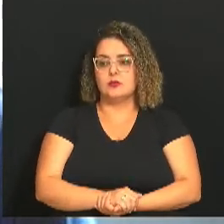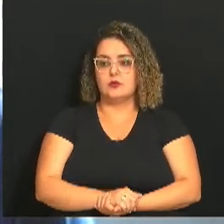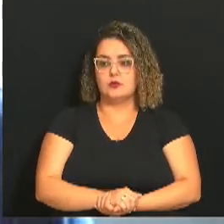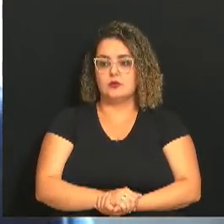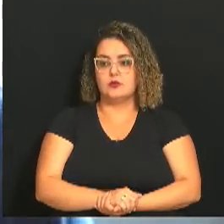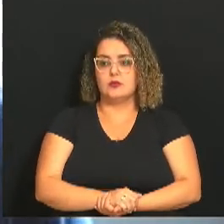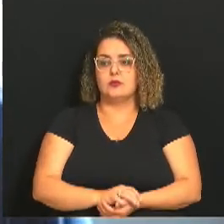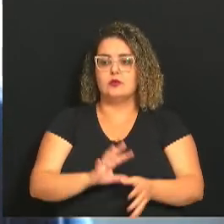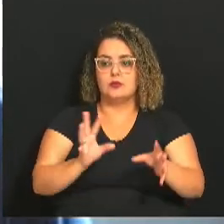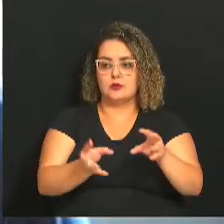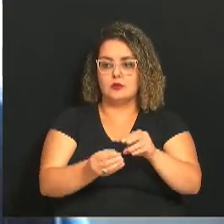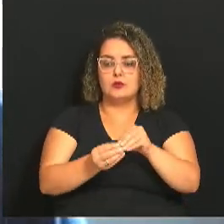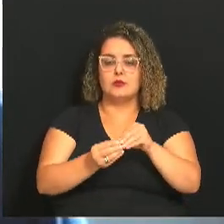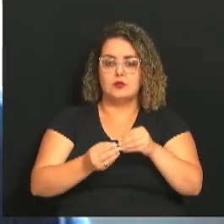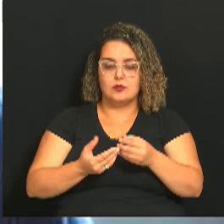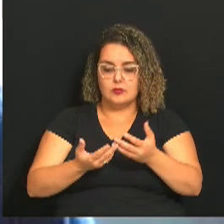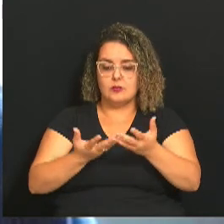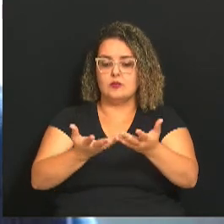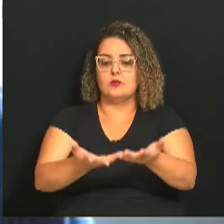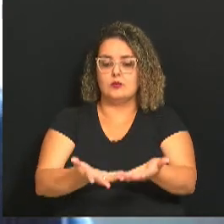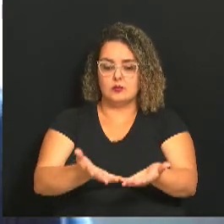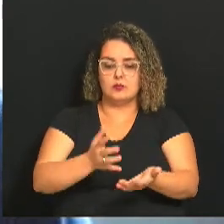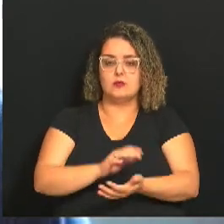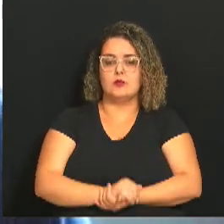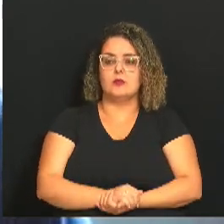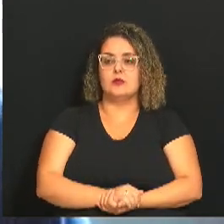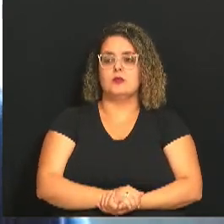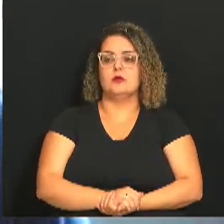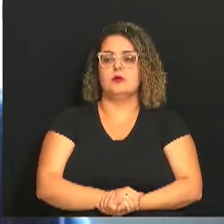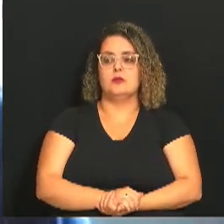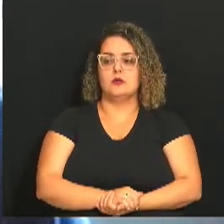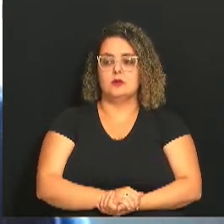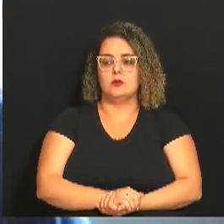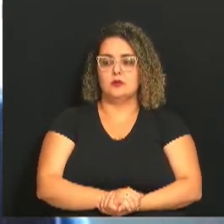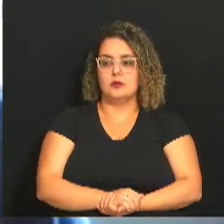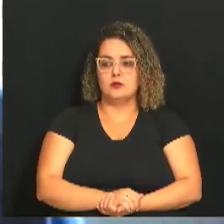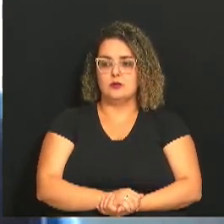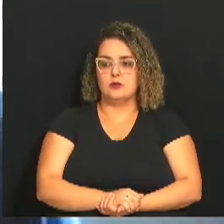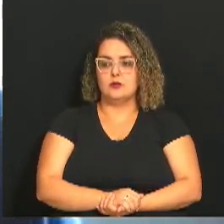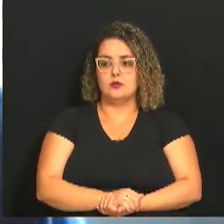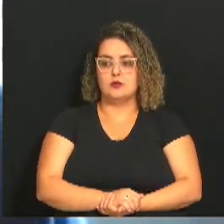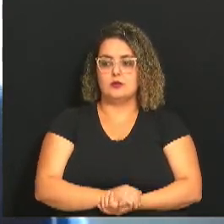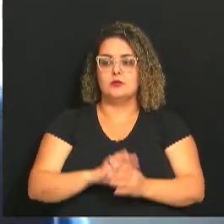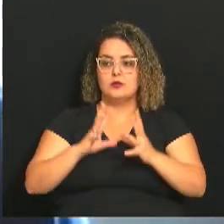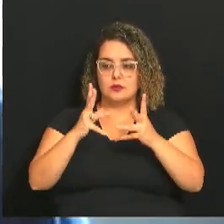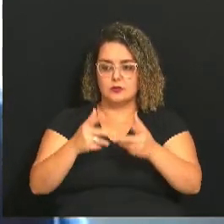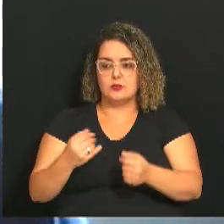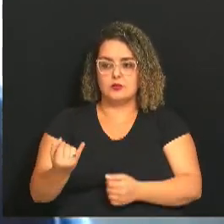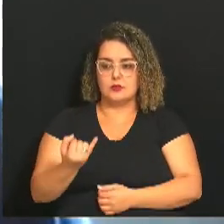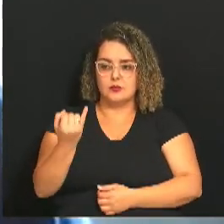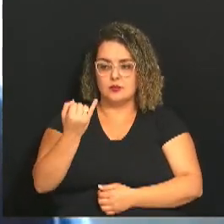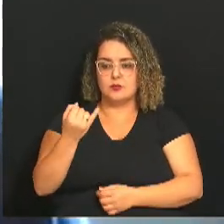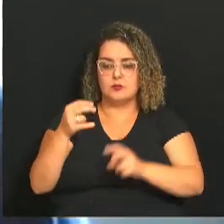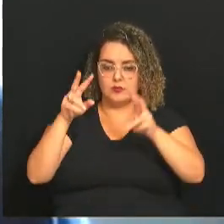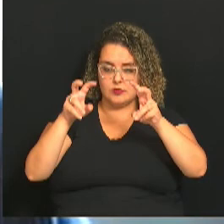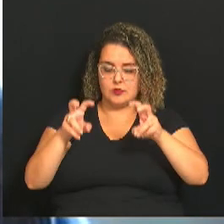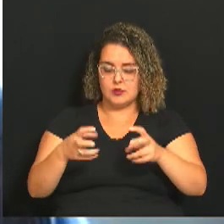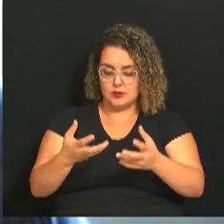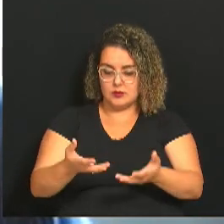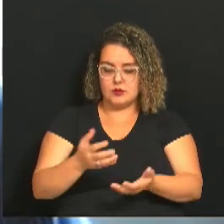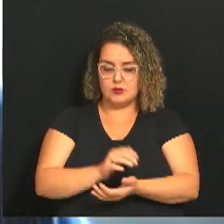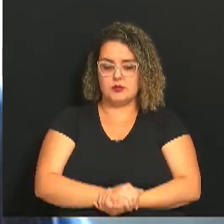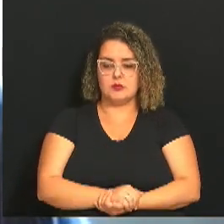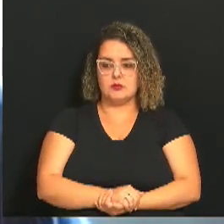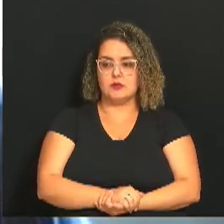concluindo, a gente pode mandar também para vocês, né, aquilo que for relevante para esse assunto.